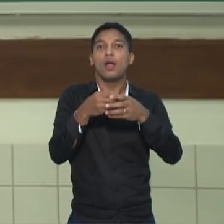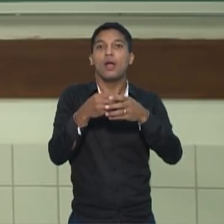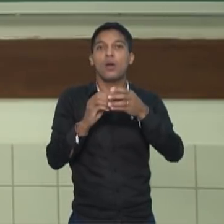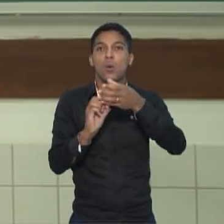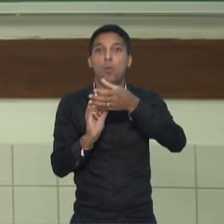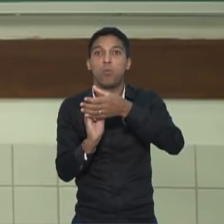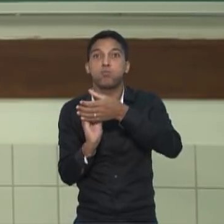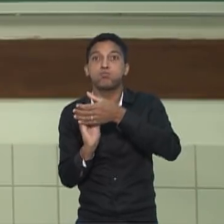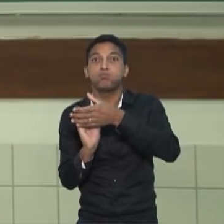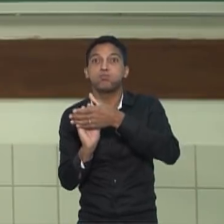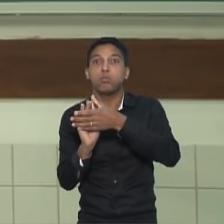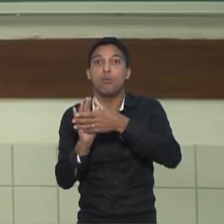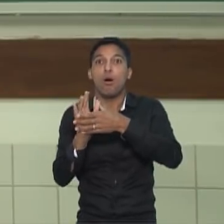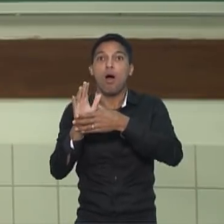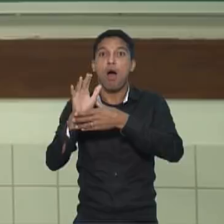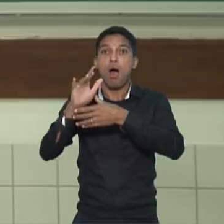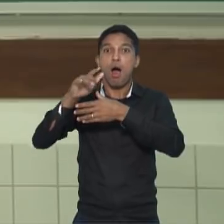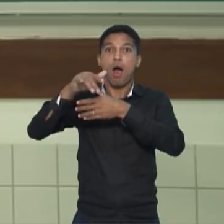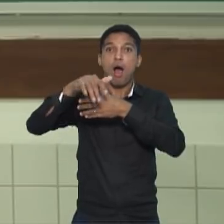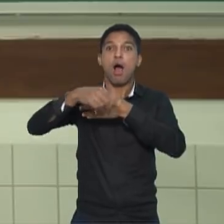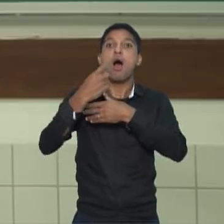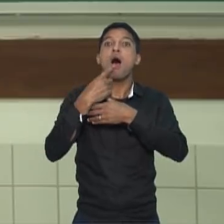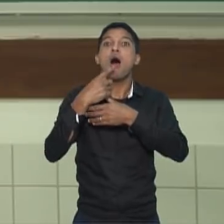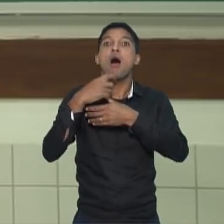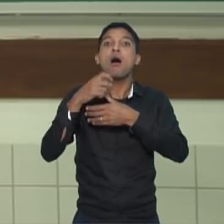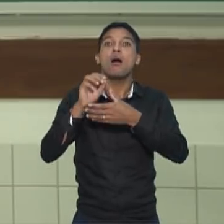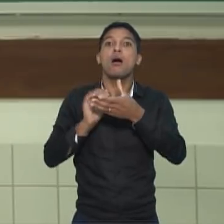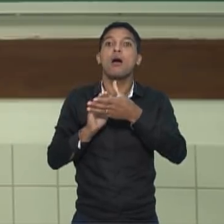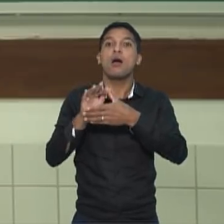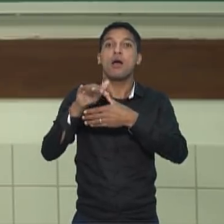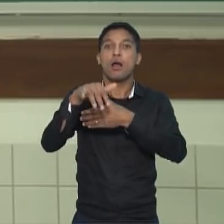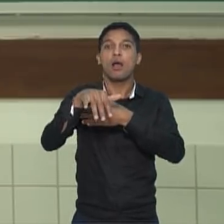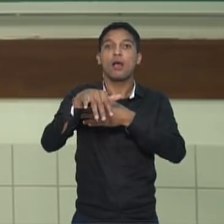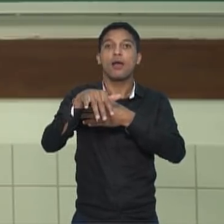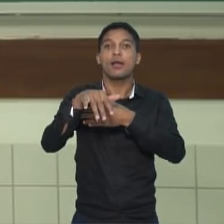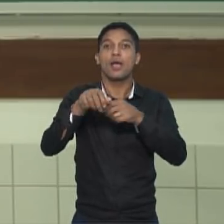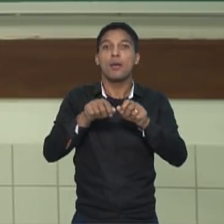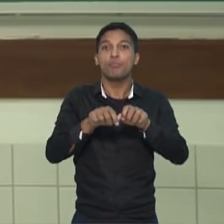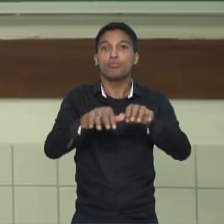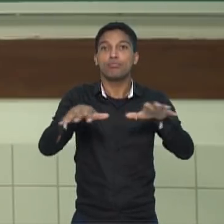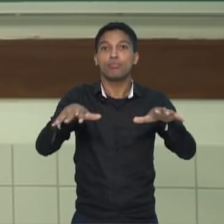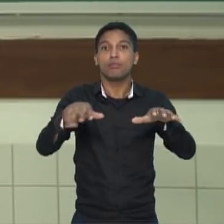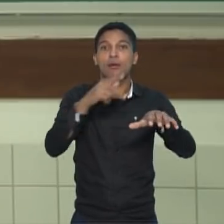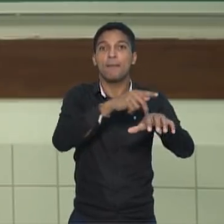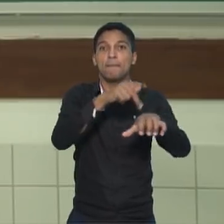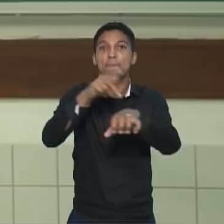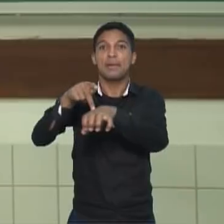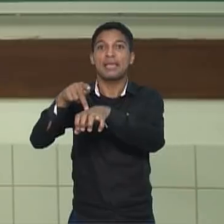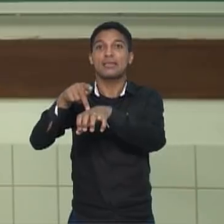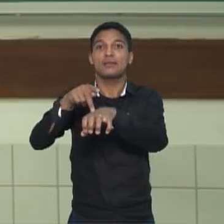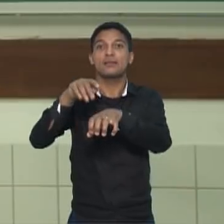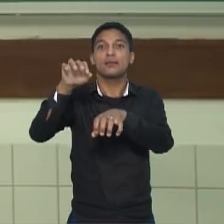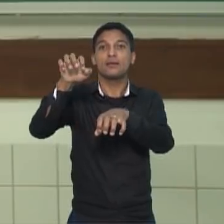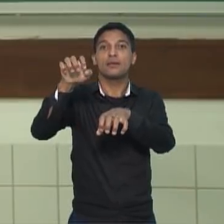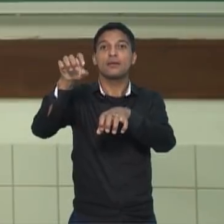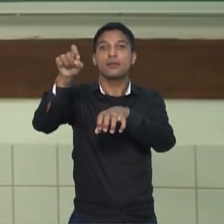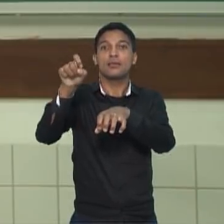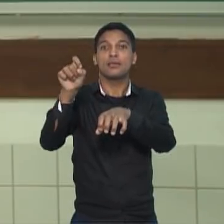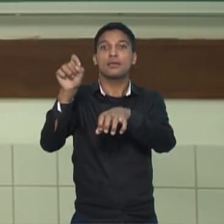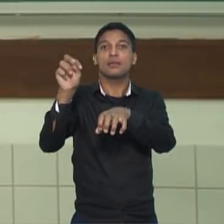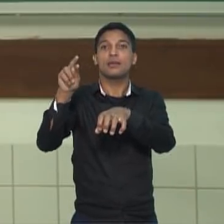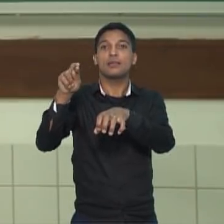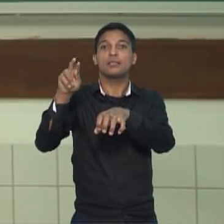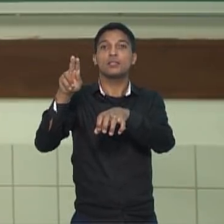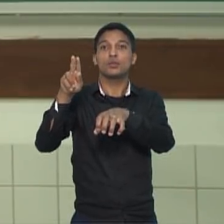vulcão, fazendo o derrame da lava, formou a rocha magmática extrusiva, ou